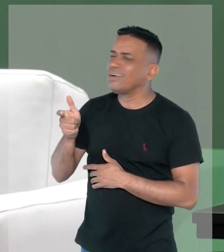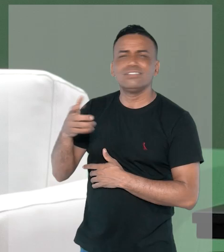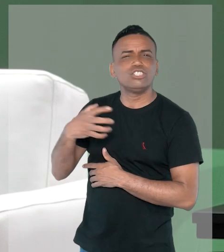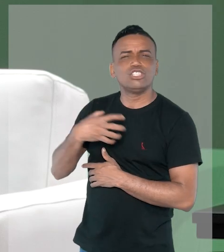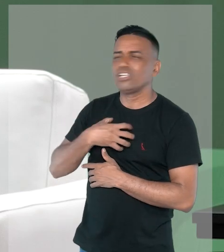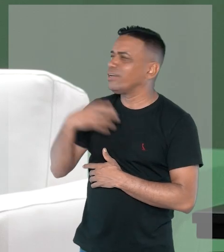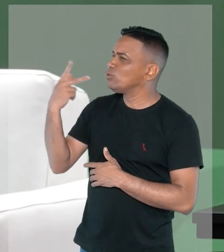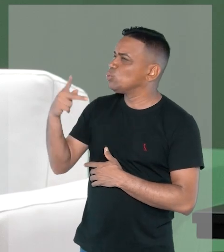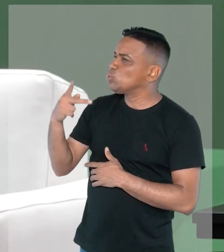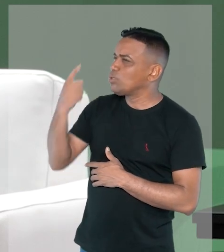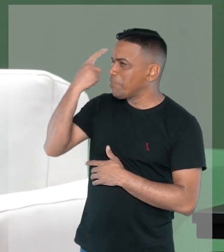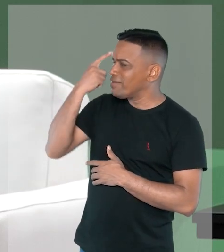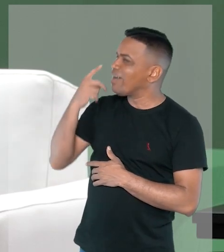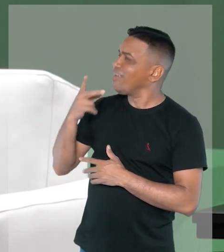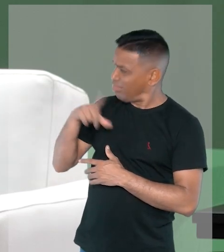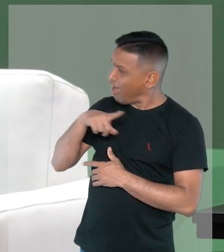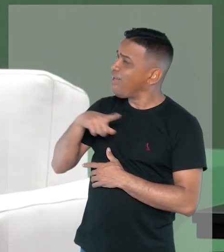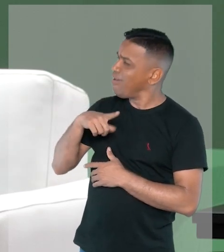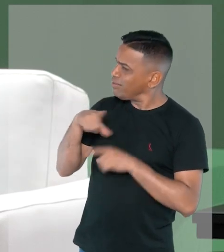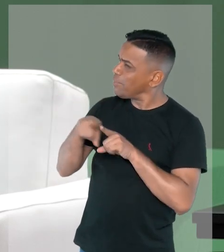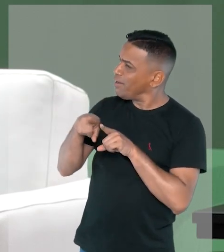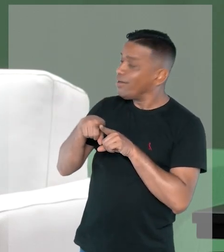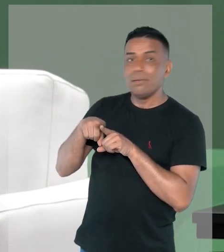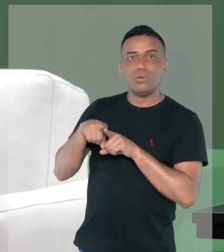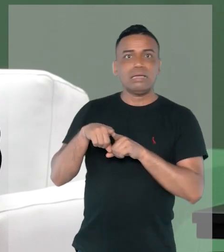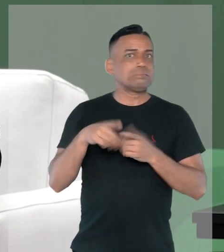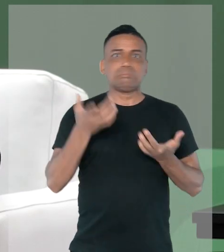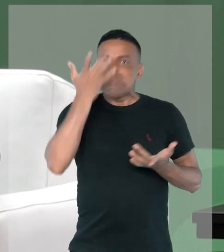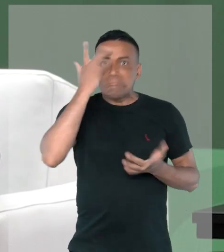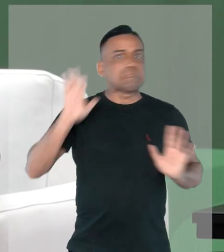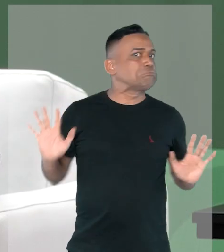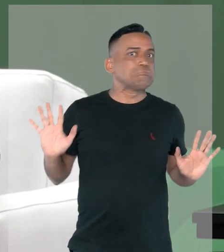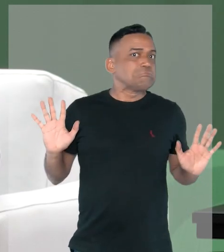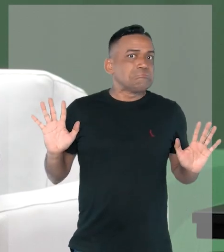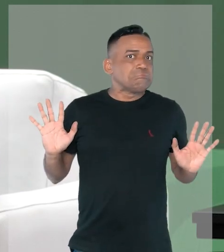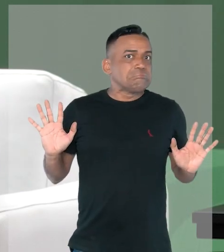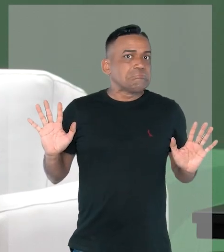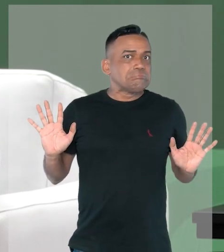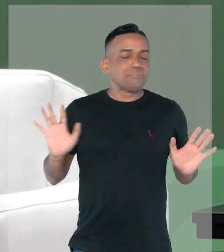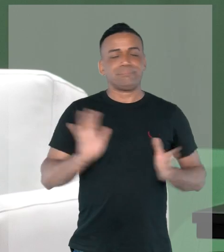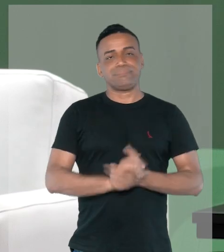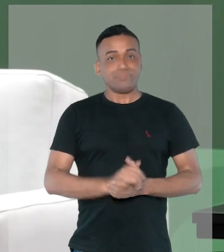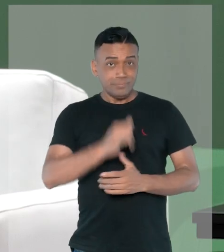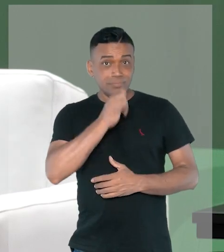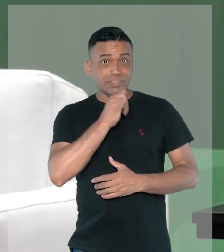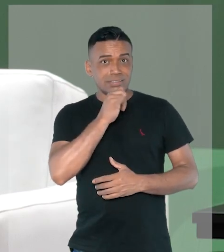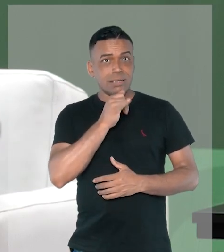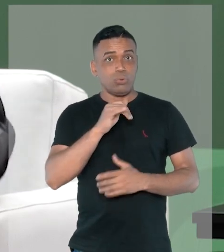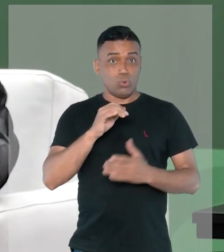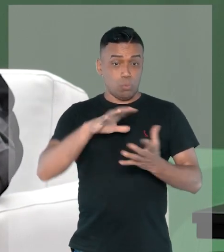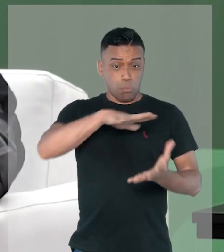maneira de pensar também existe, porque era uma coisa impensável, né? Quando falam, por exemplo, que não tem